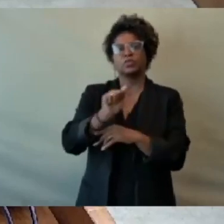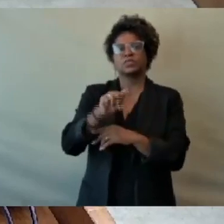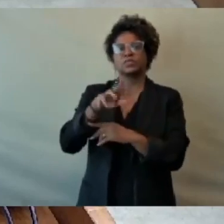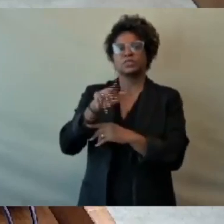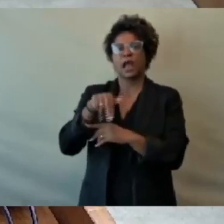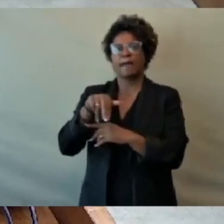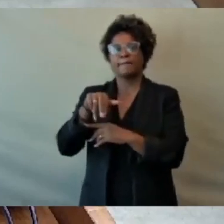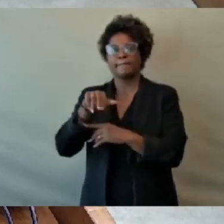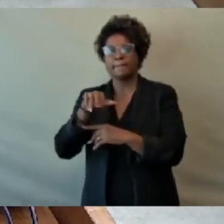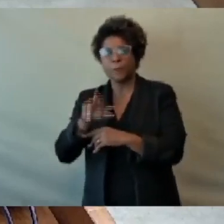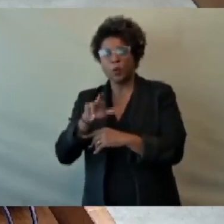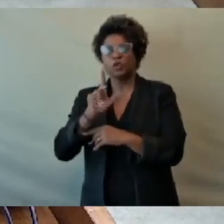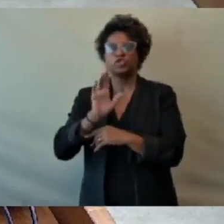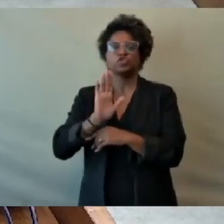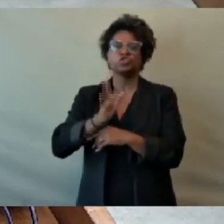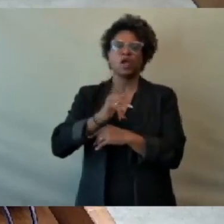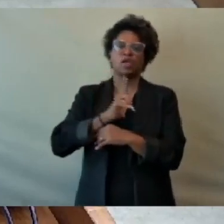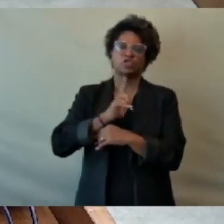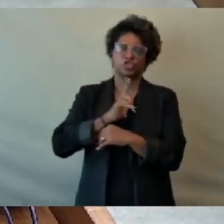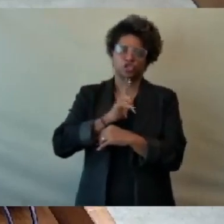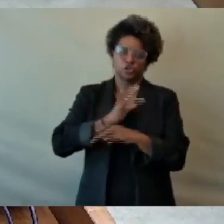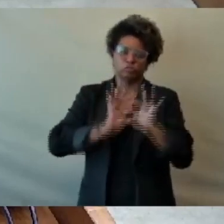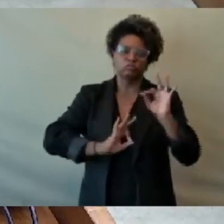eventos, gente, especialmente eventos particulares,